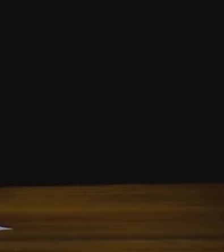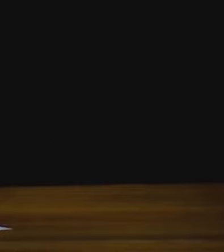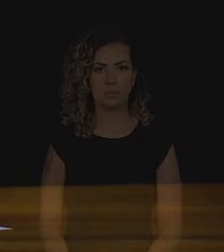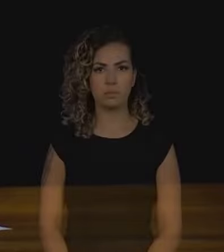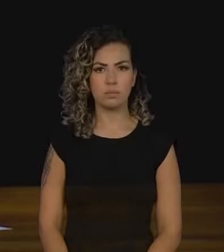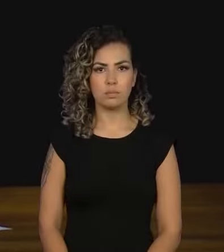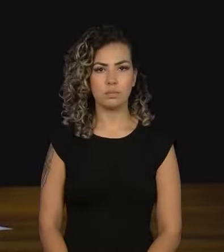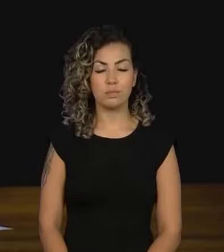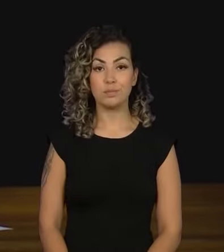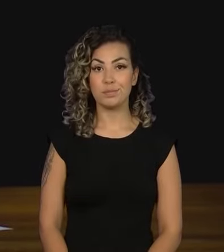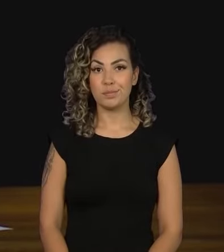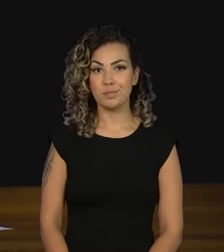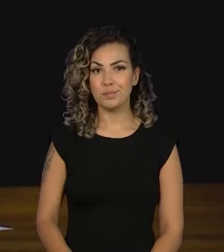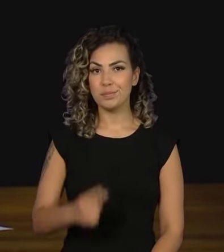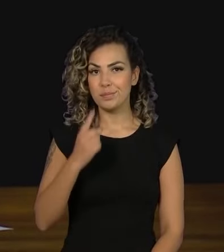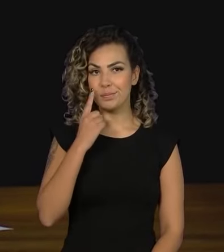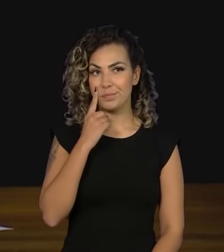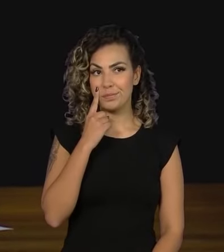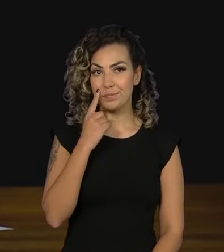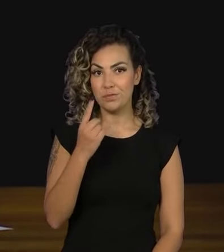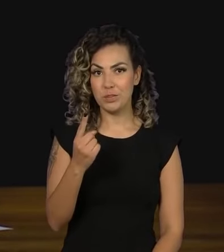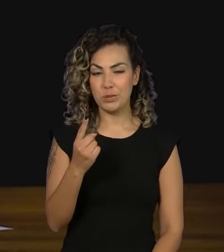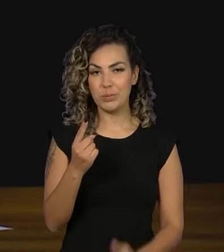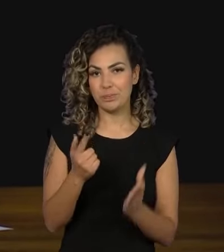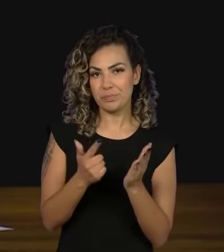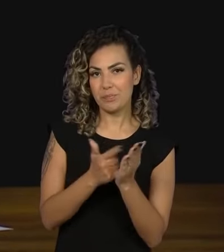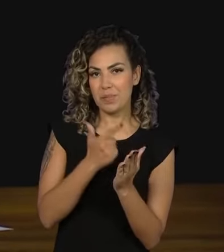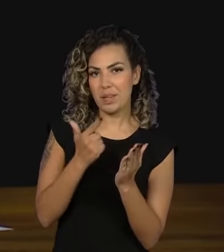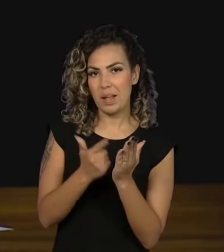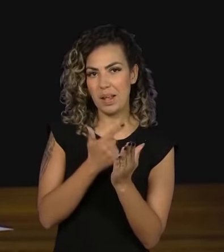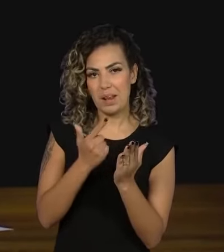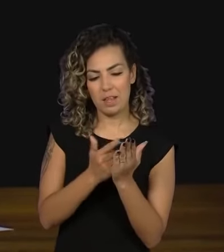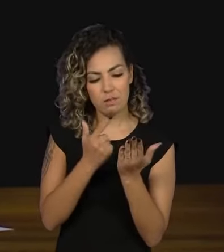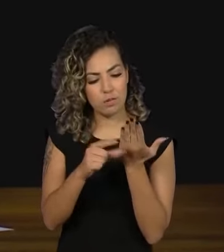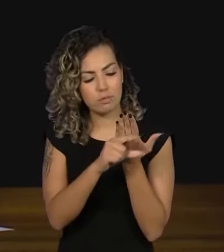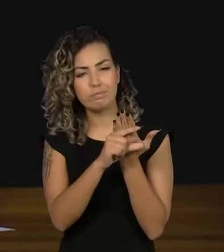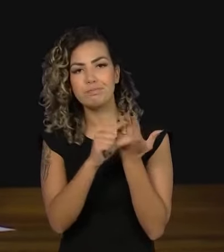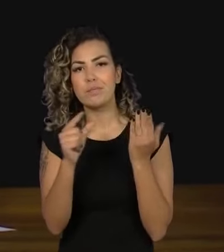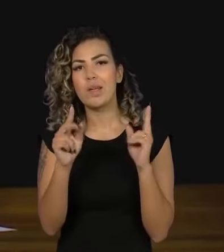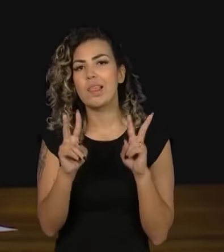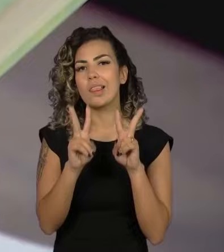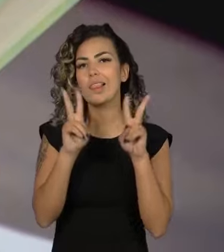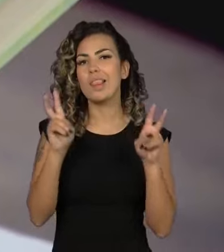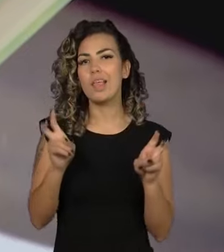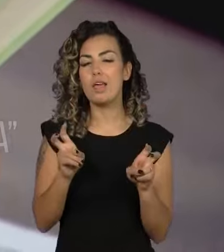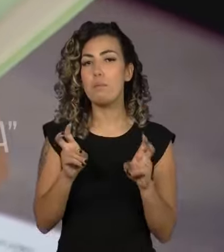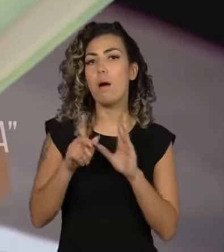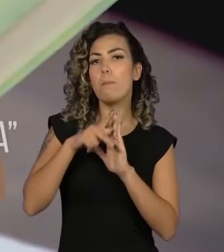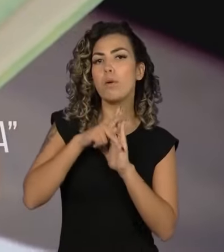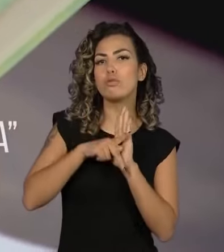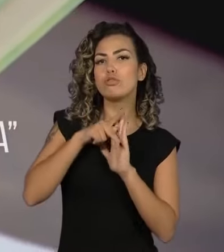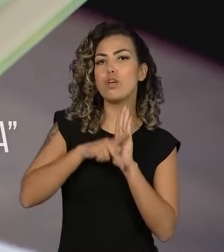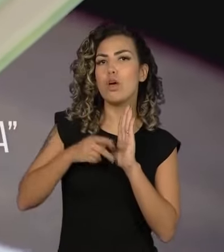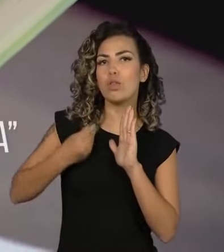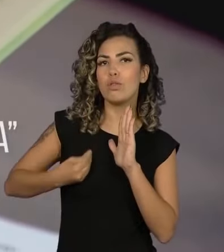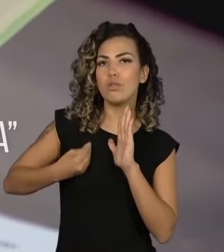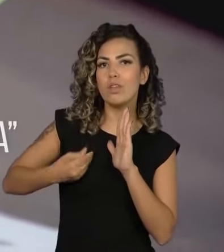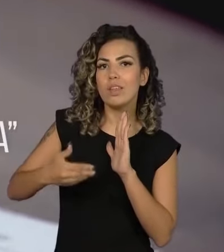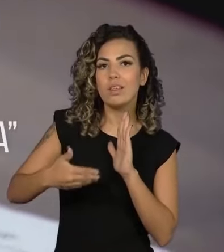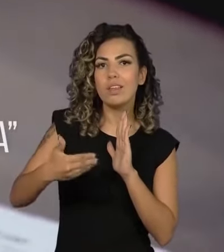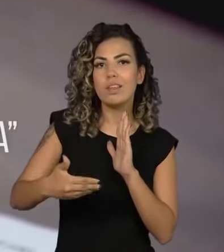aqui em minhas mãos está projeto de vida caminhos para uma vida que valha a pena